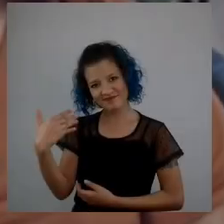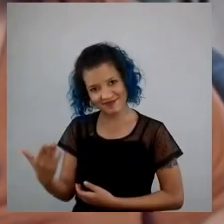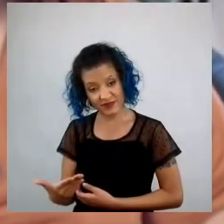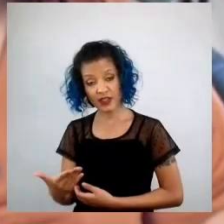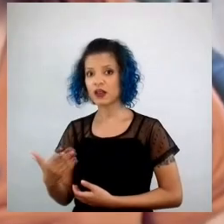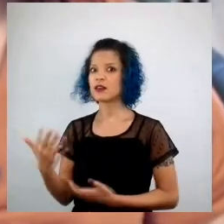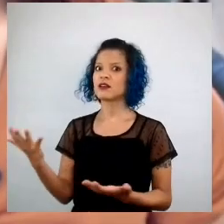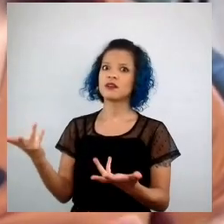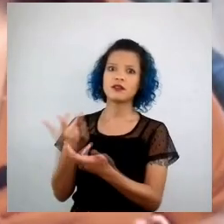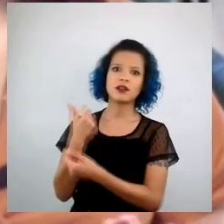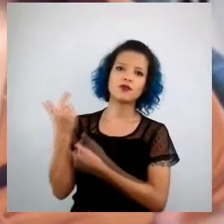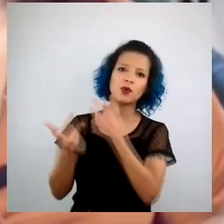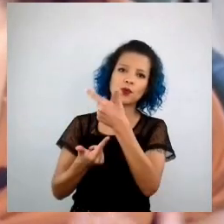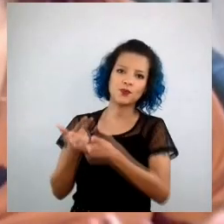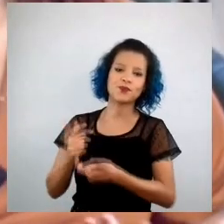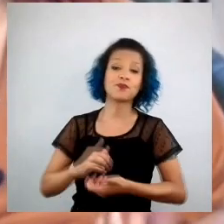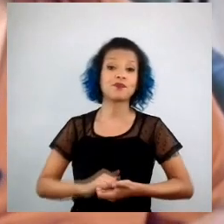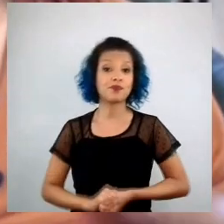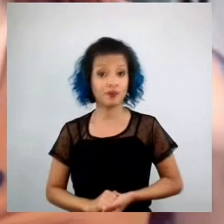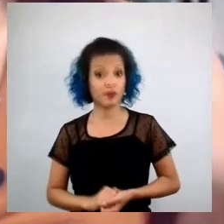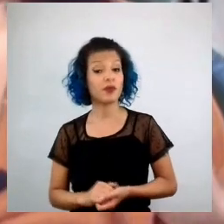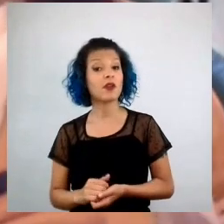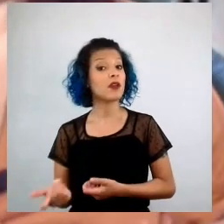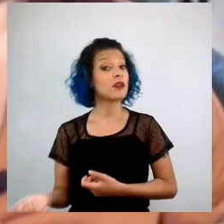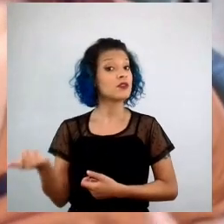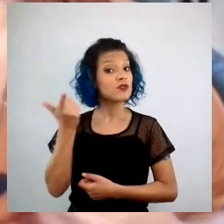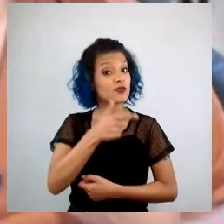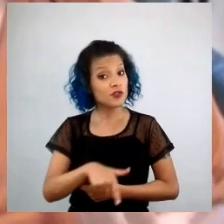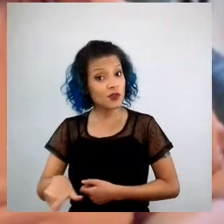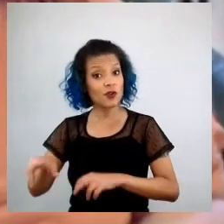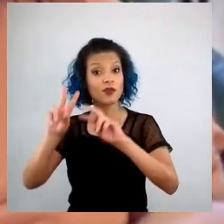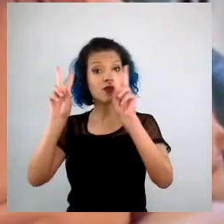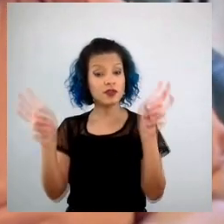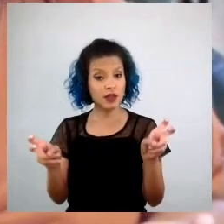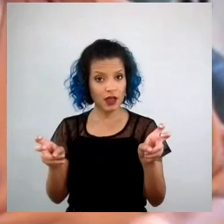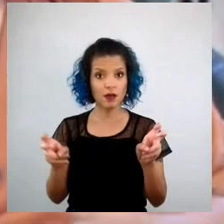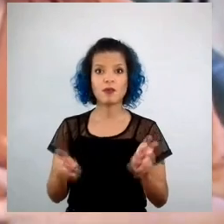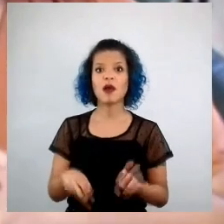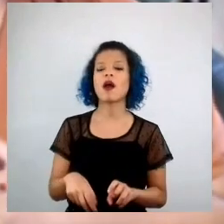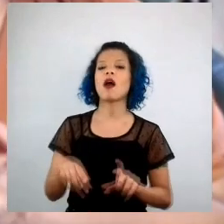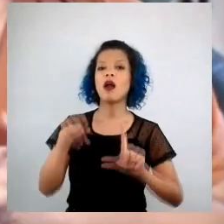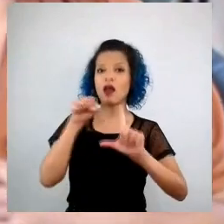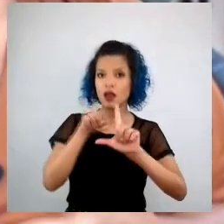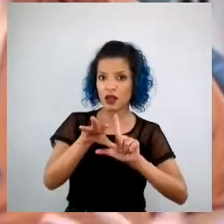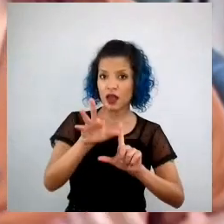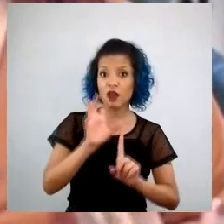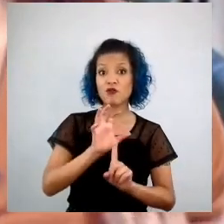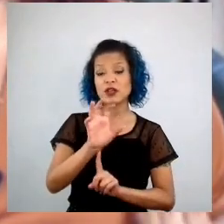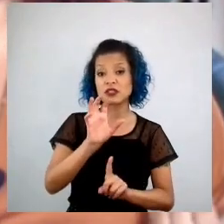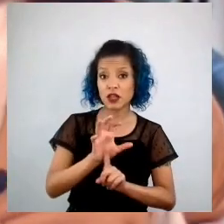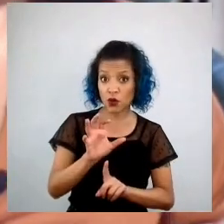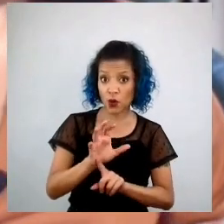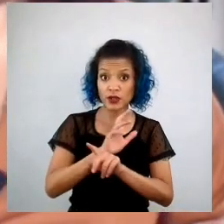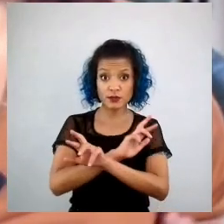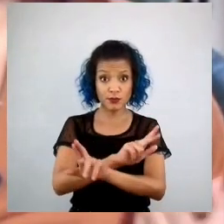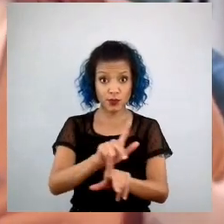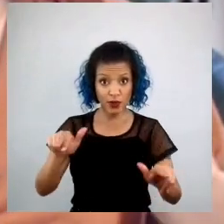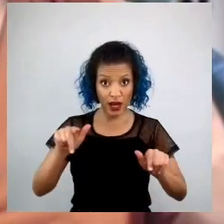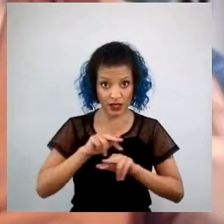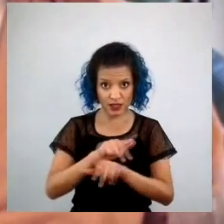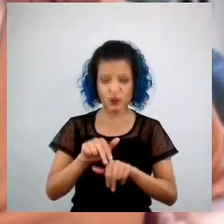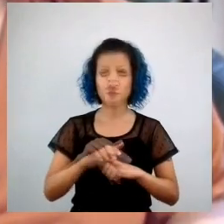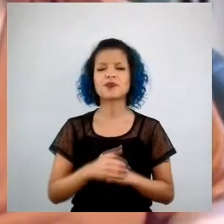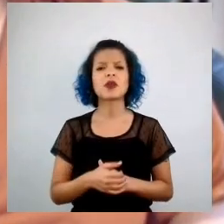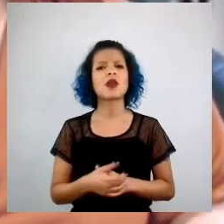Bom, agora voltamos para falar sobre influenciadores no pluralismo. Entender o que acontece na cultura e no